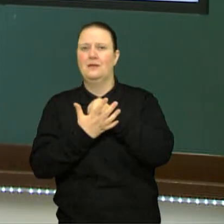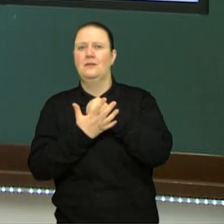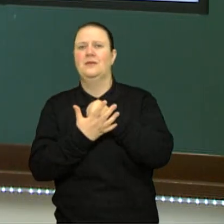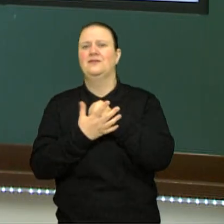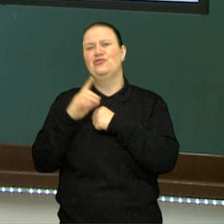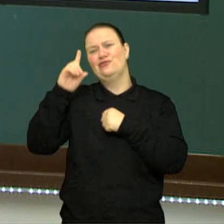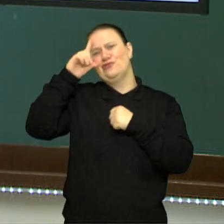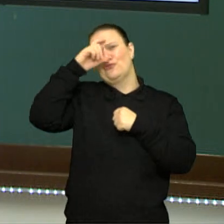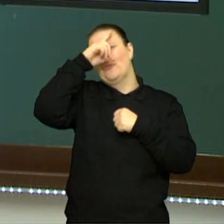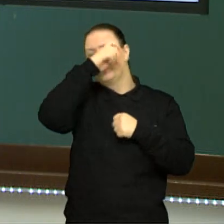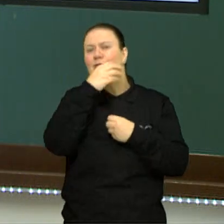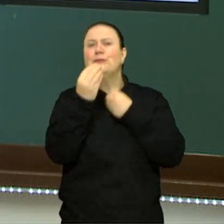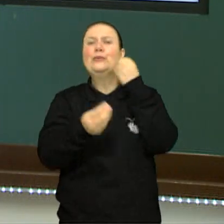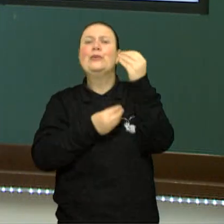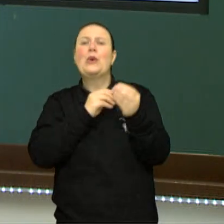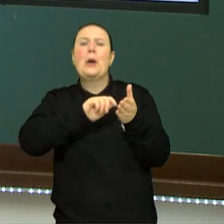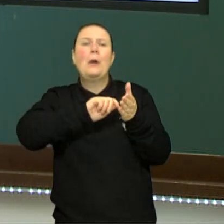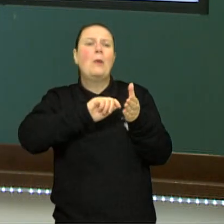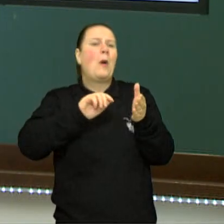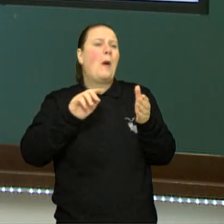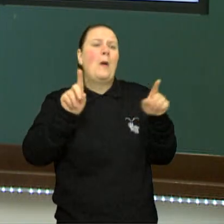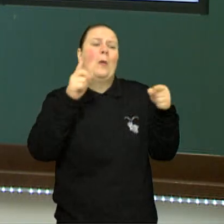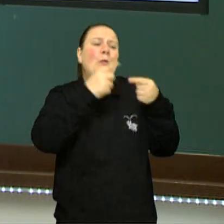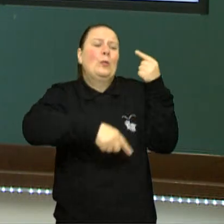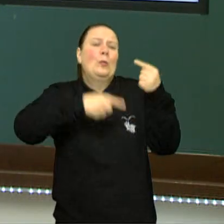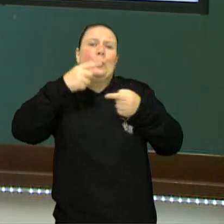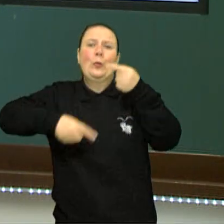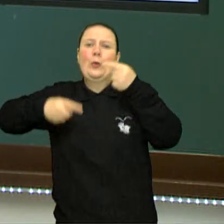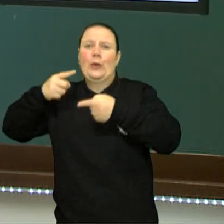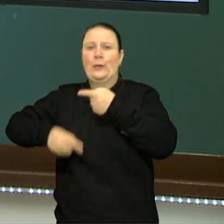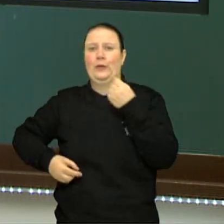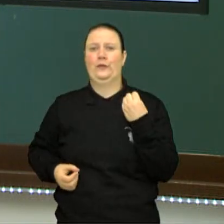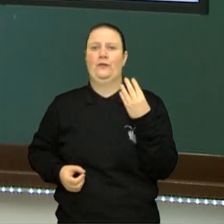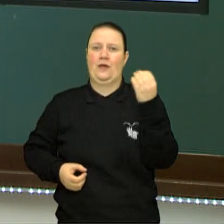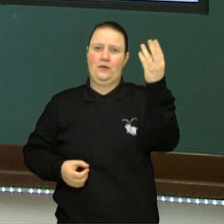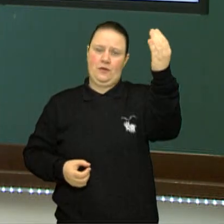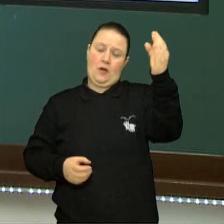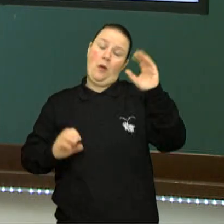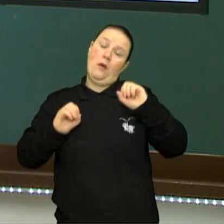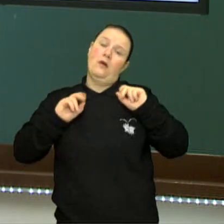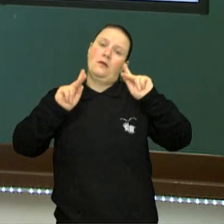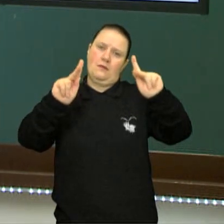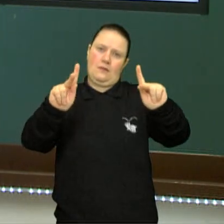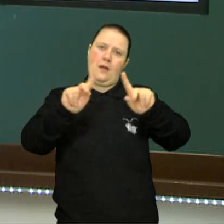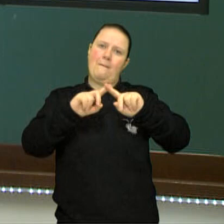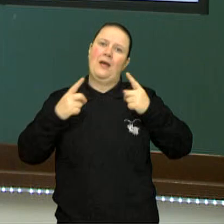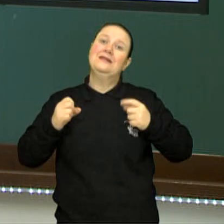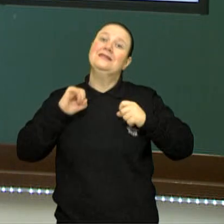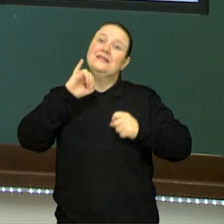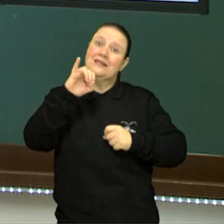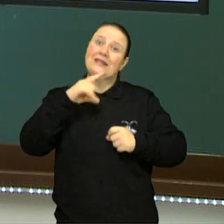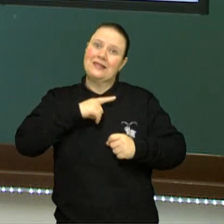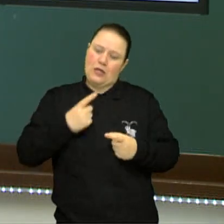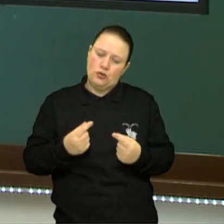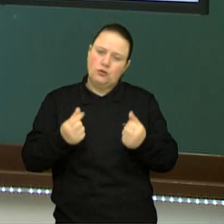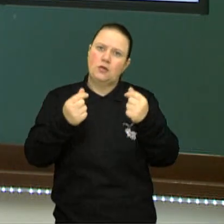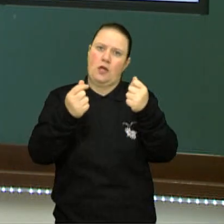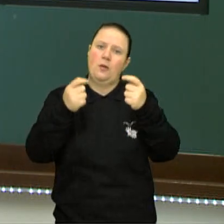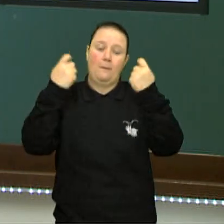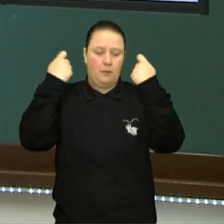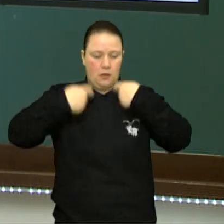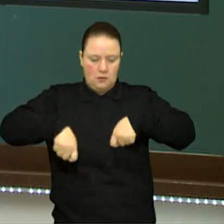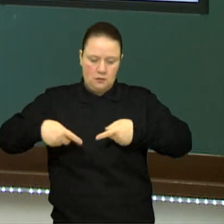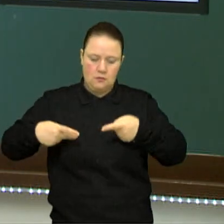islâmicos, muçulmanos, tá? E aqui, pessoal, você consegue identificar o que está no centro dessa foto? Vocês lembram dessa